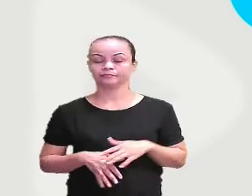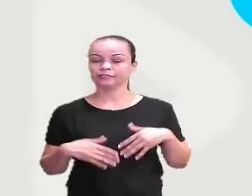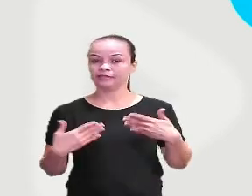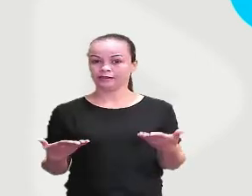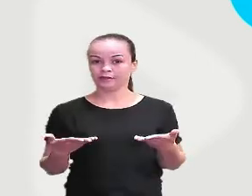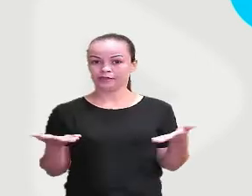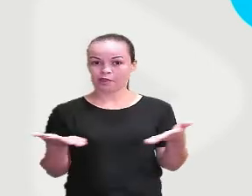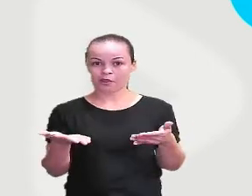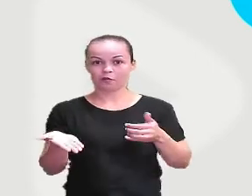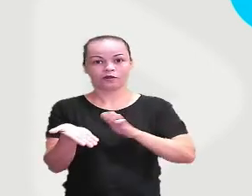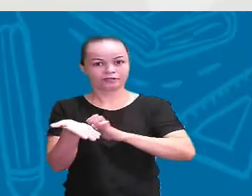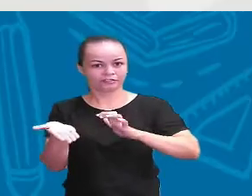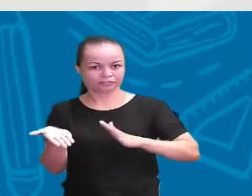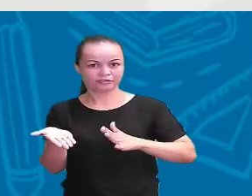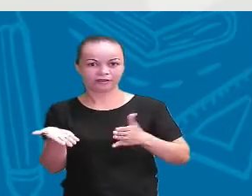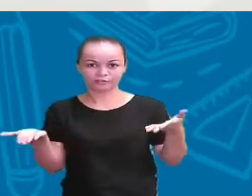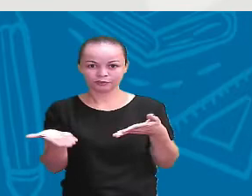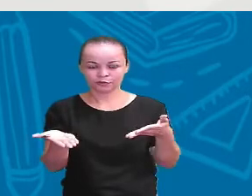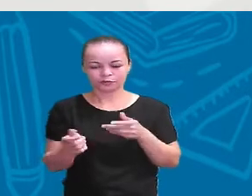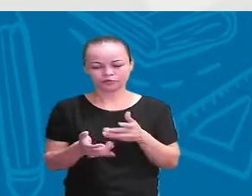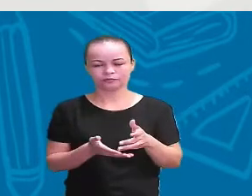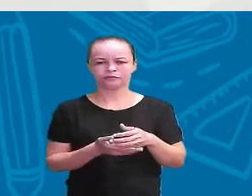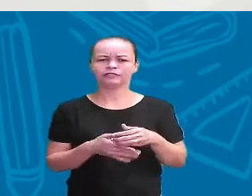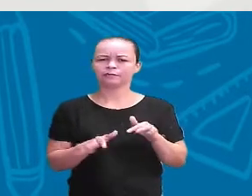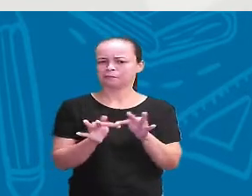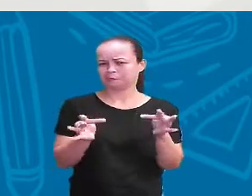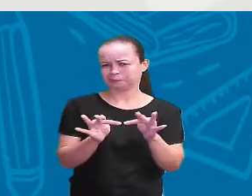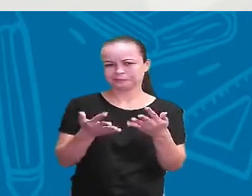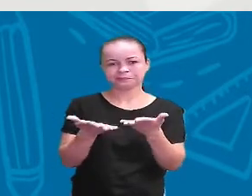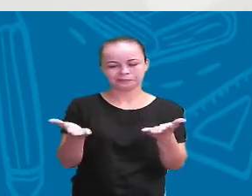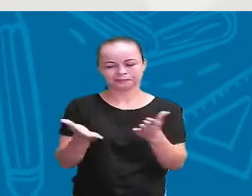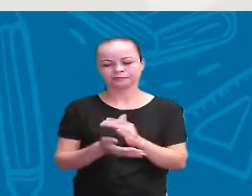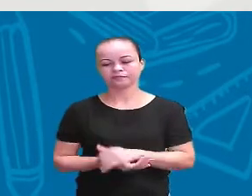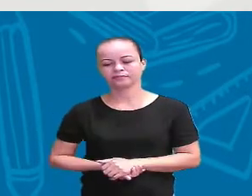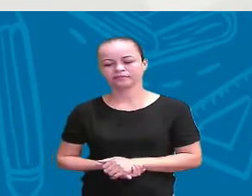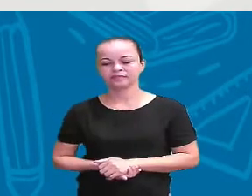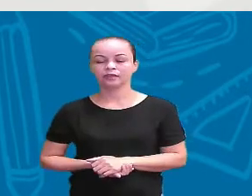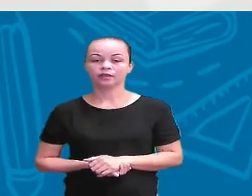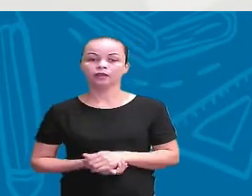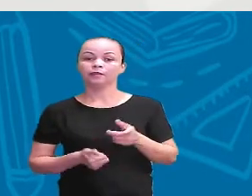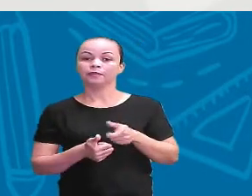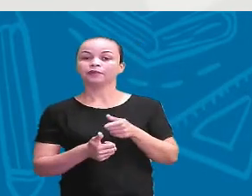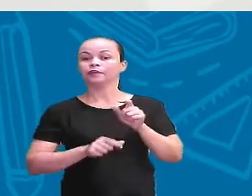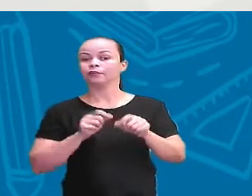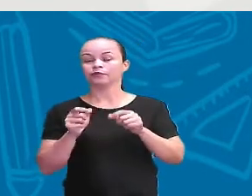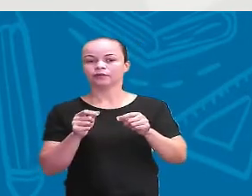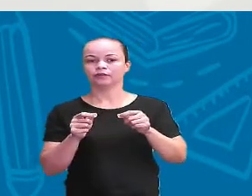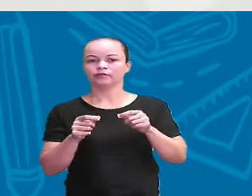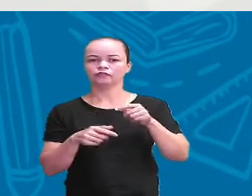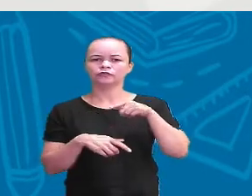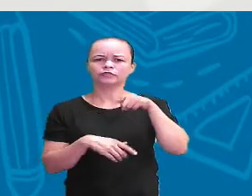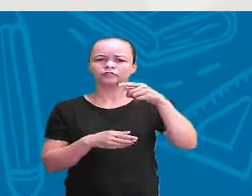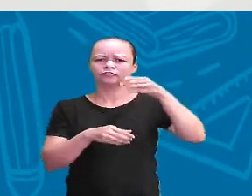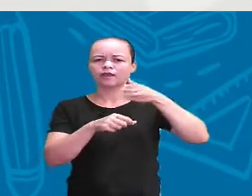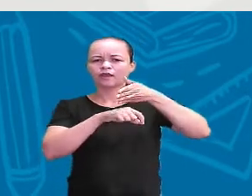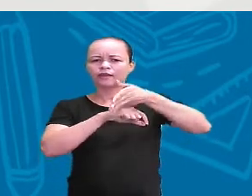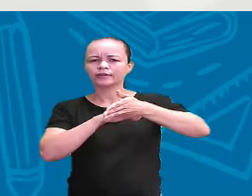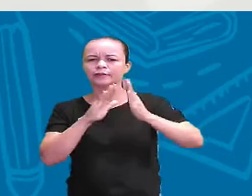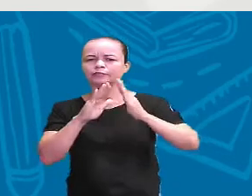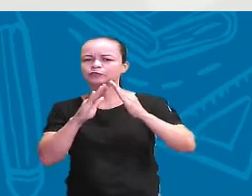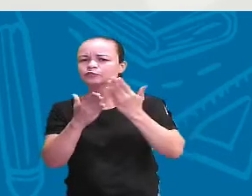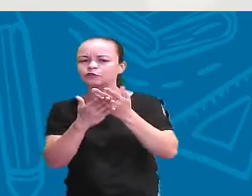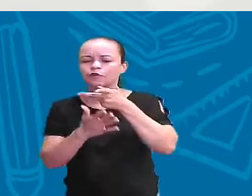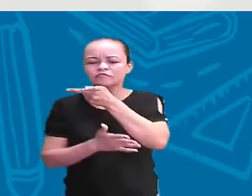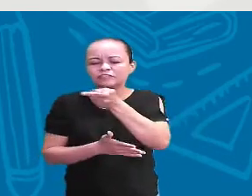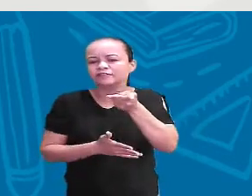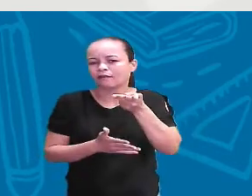vamos para a nossa atividade do dia? Vai ser bem simples, presta atenção. Primeiro, você vai visitar a sua escola, certo? Tá